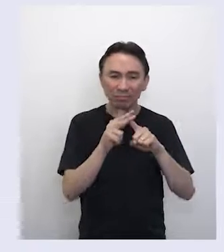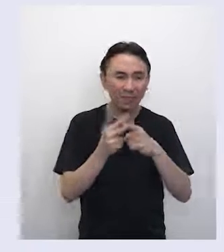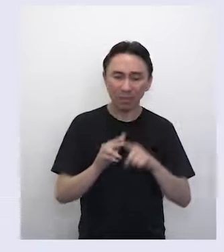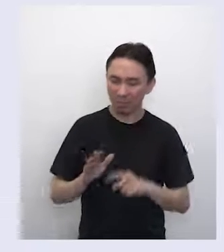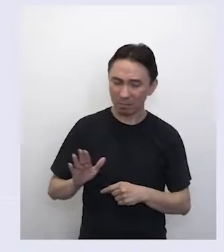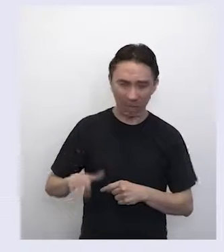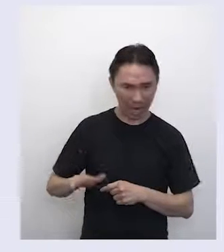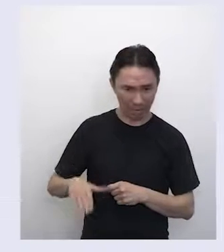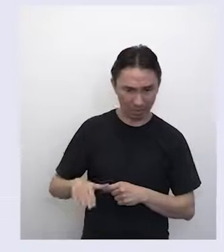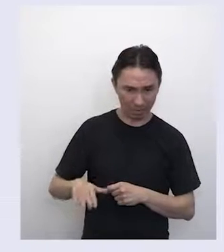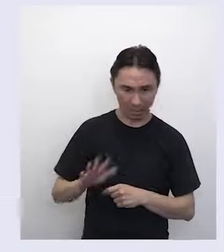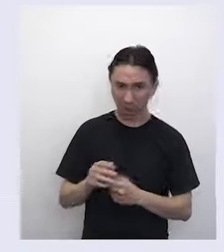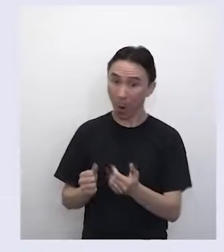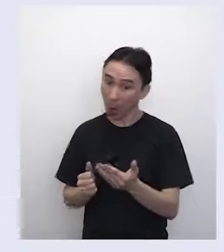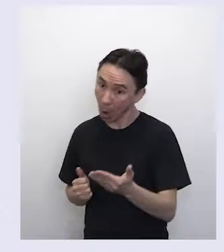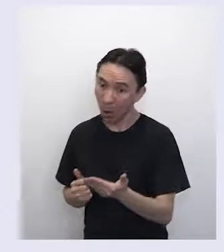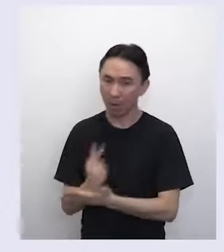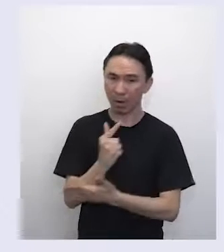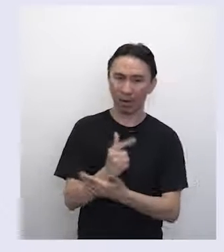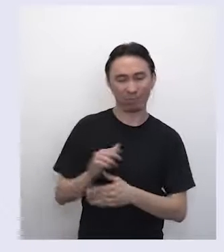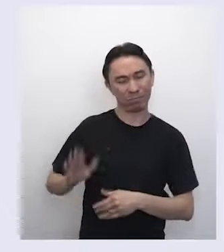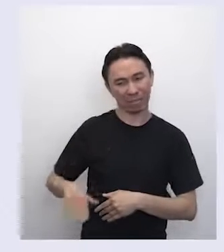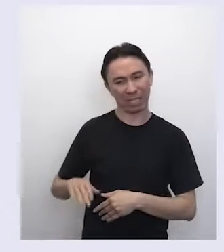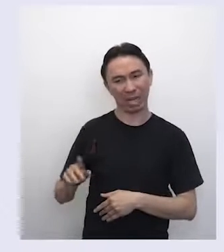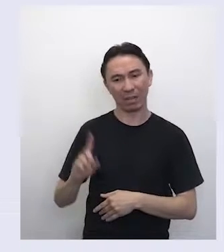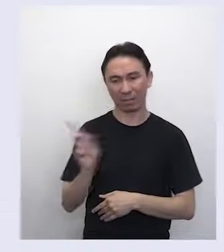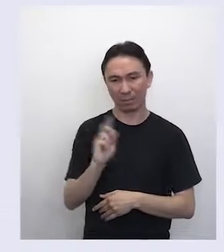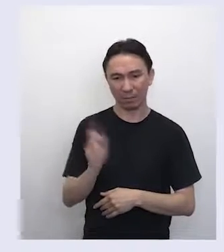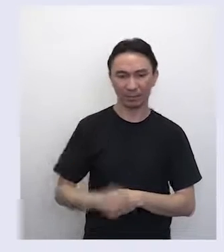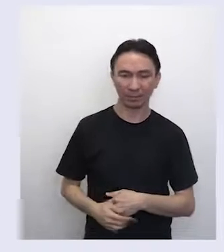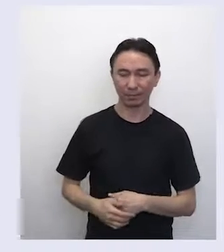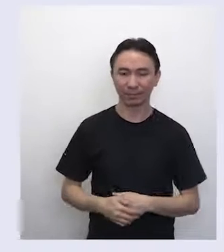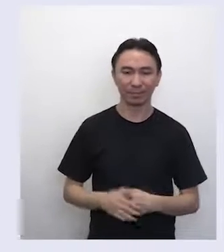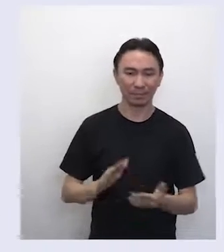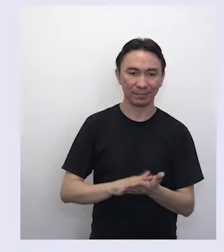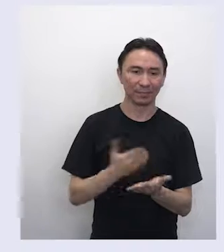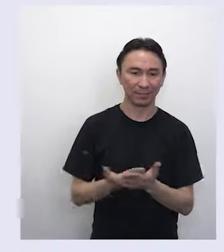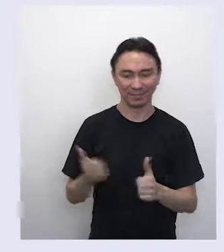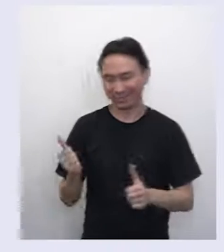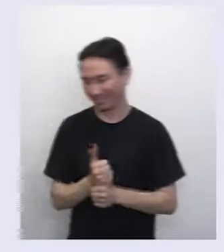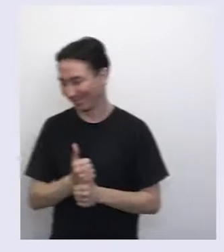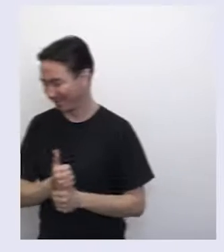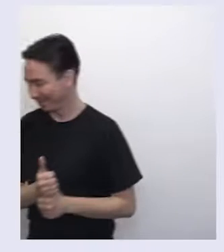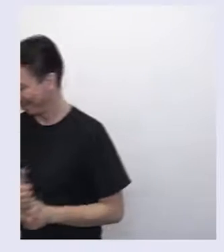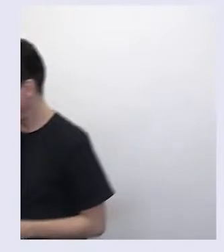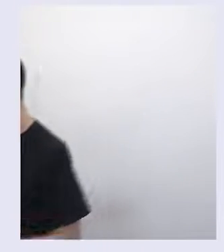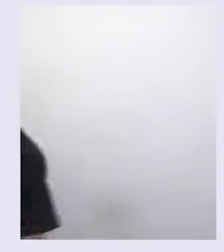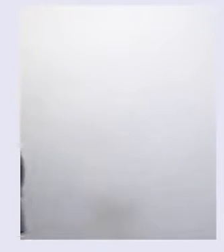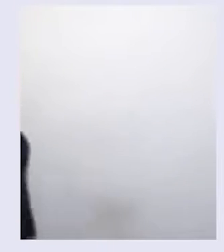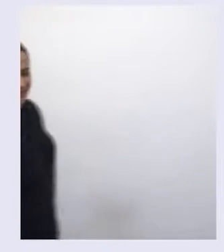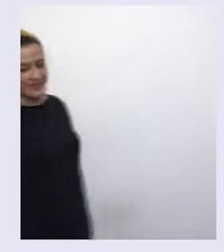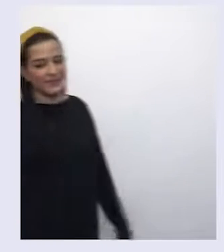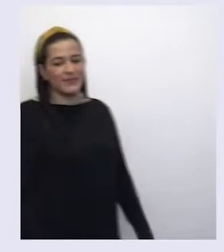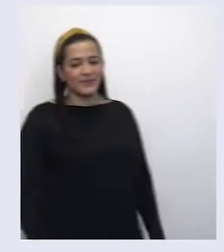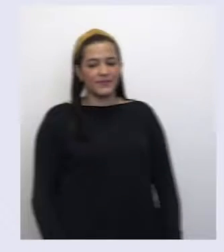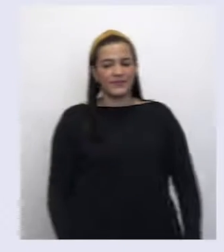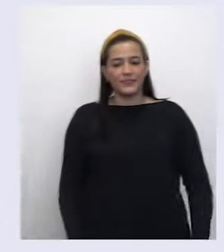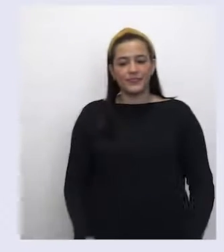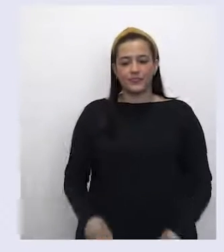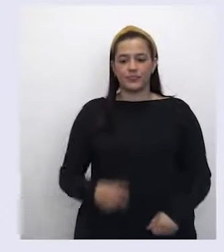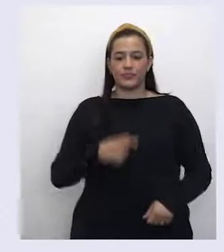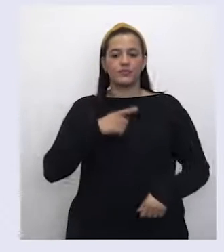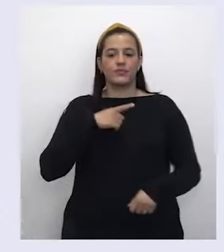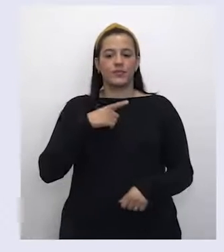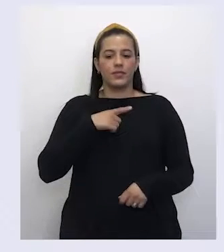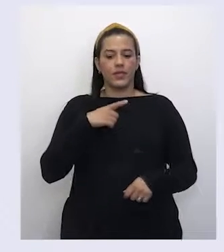tão baratas, né, que é uma desvantagem dessas plaquinhas, mas elas duram bastante tempo. A gente aqui tem algumas,